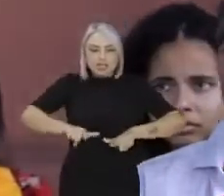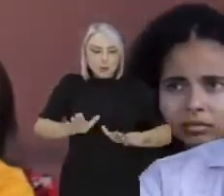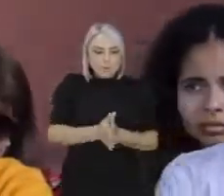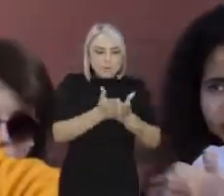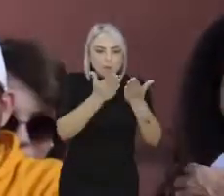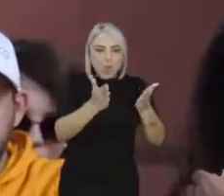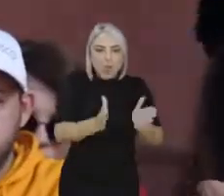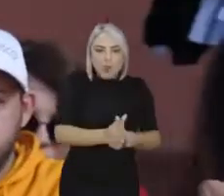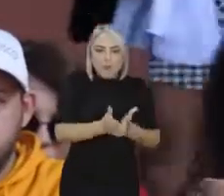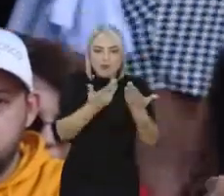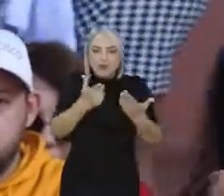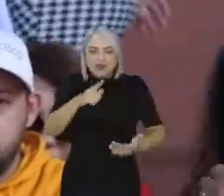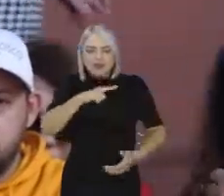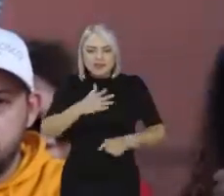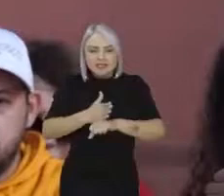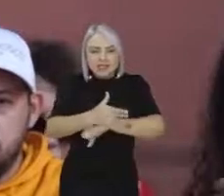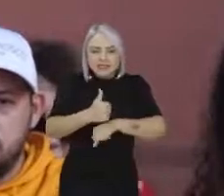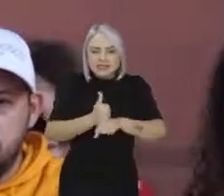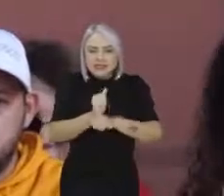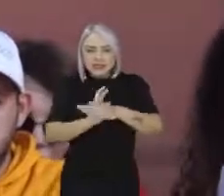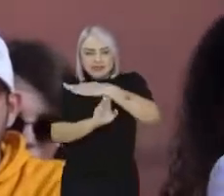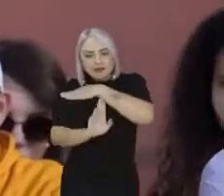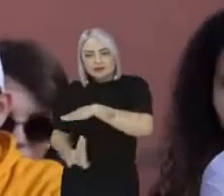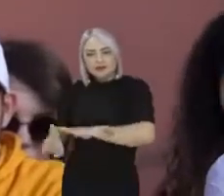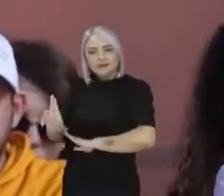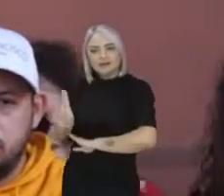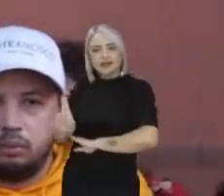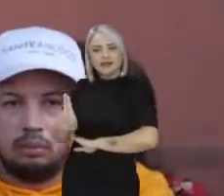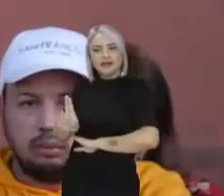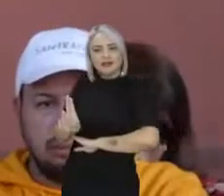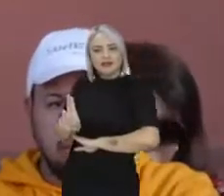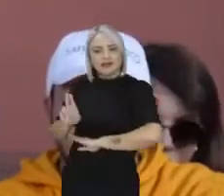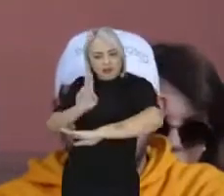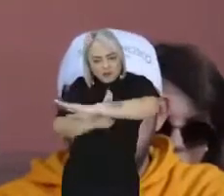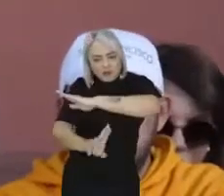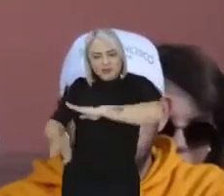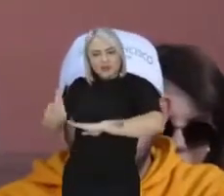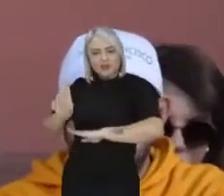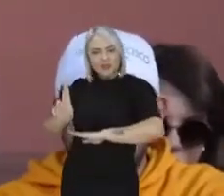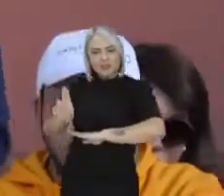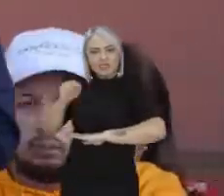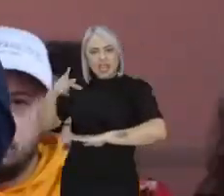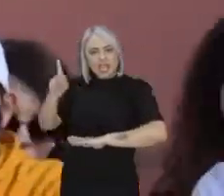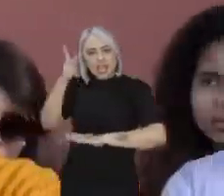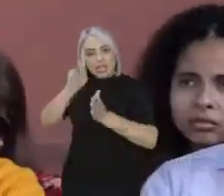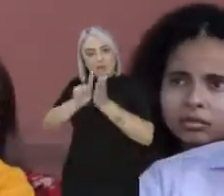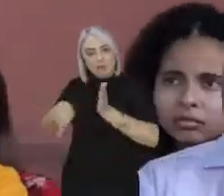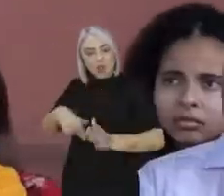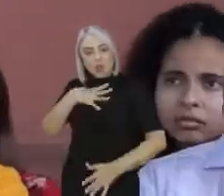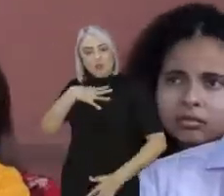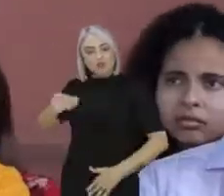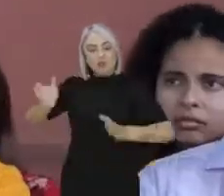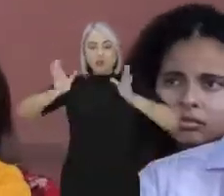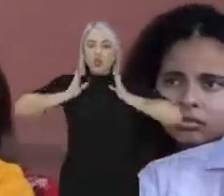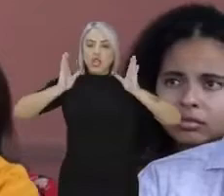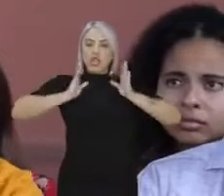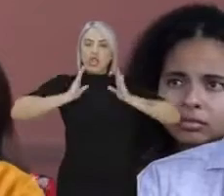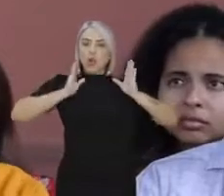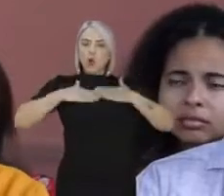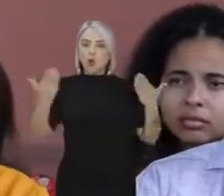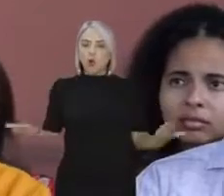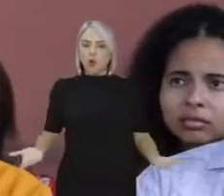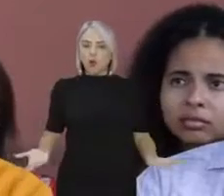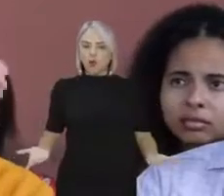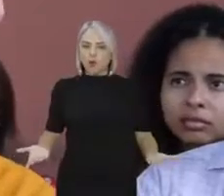acesso à universidade. A universidade era filho do dono do engenho, era dos grandes, sabe,